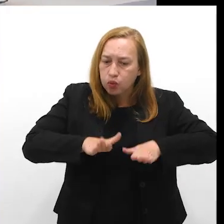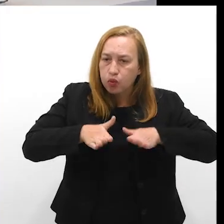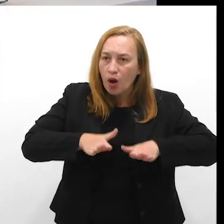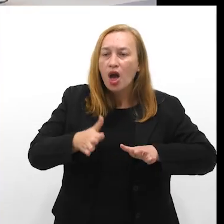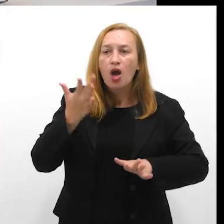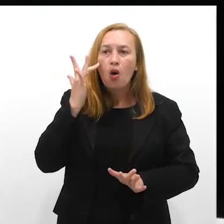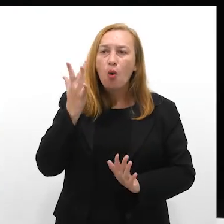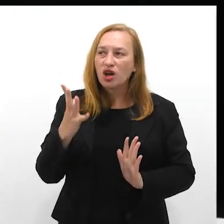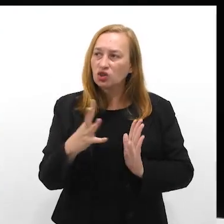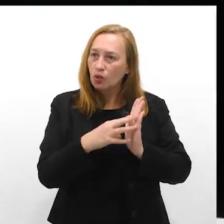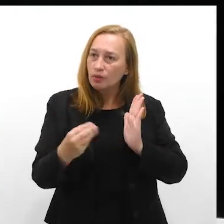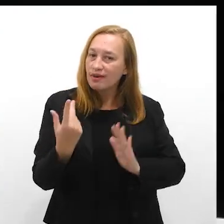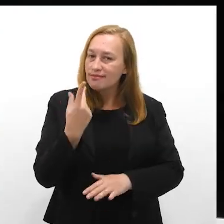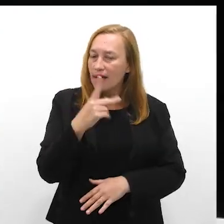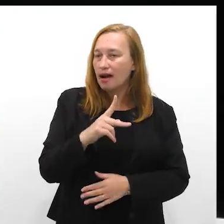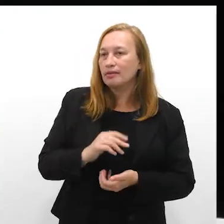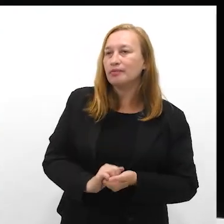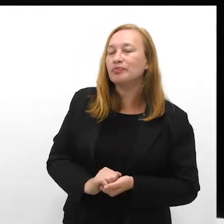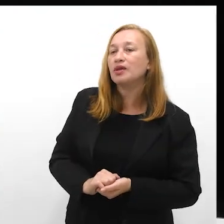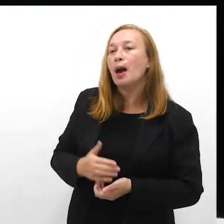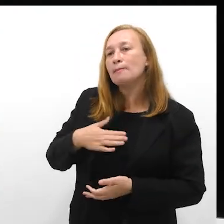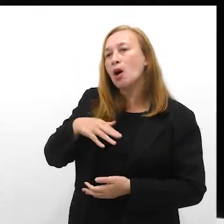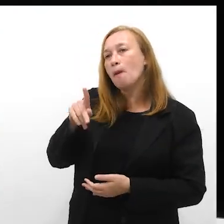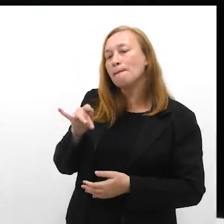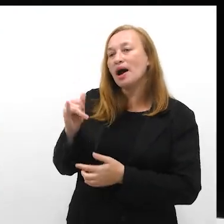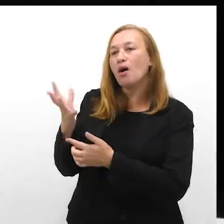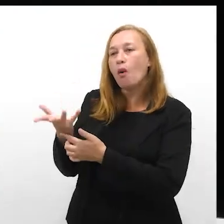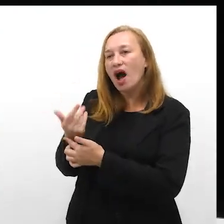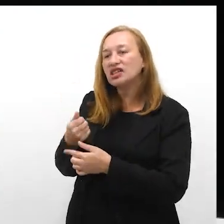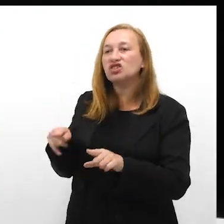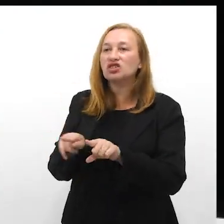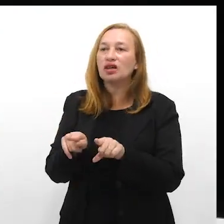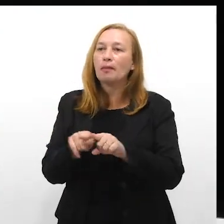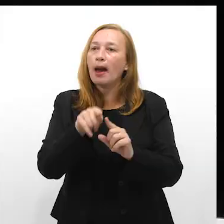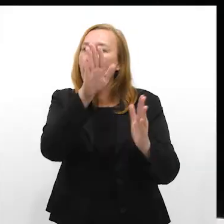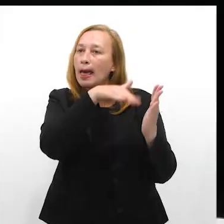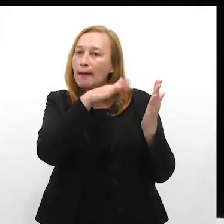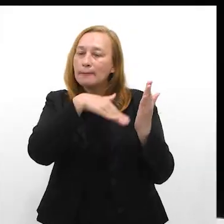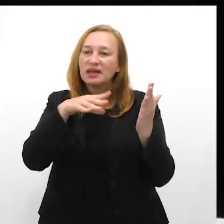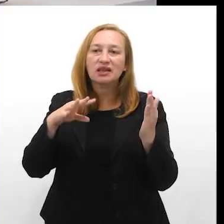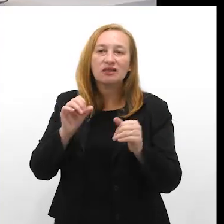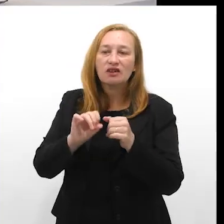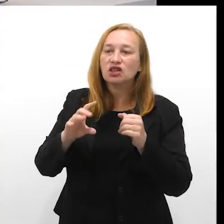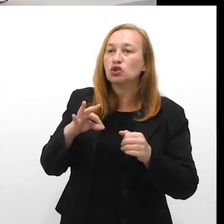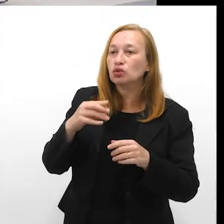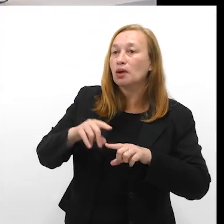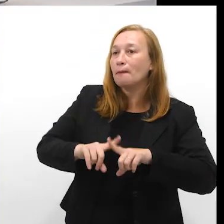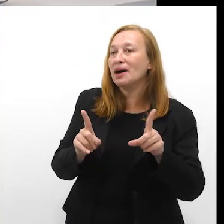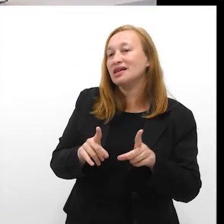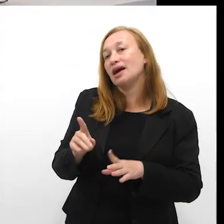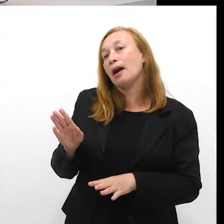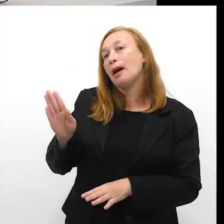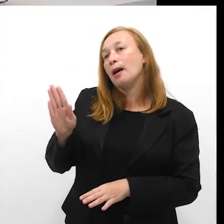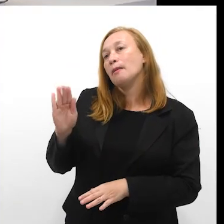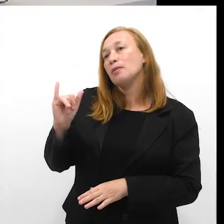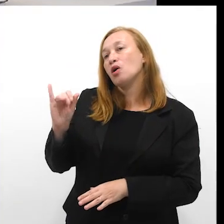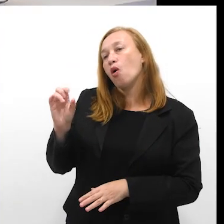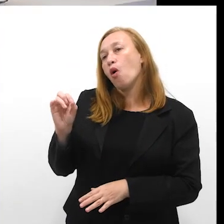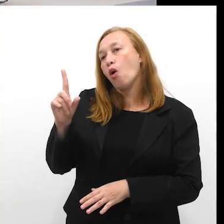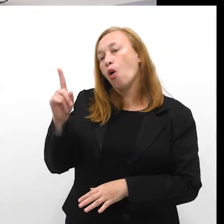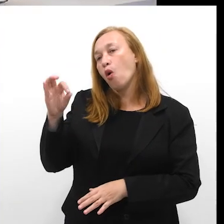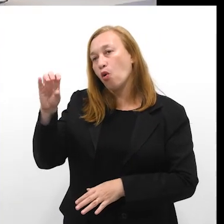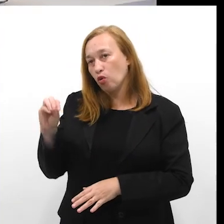eu peguei essa coisa do molde, de ser detalhista dela. E meu pai é um artista também, ele pinta, faz as coisas, mas é um biólogo,